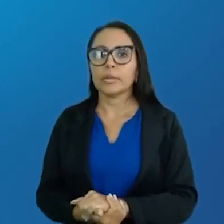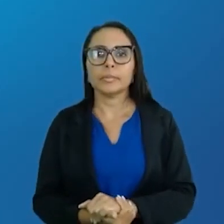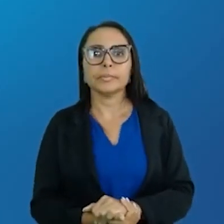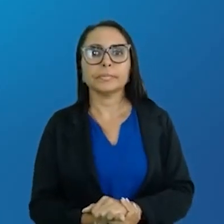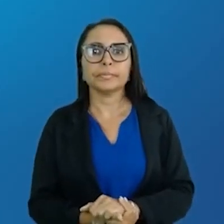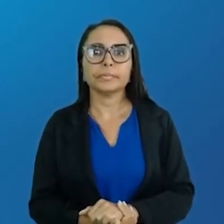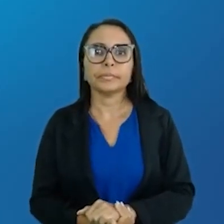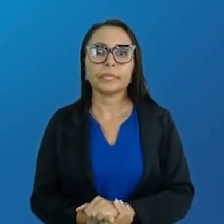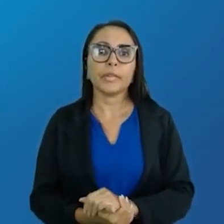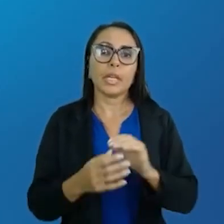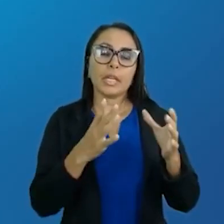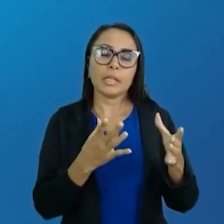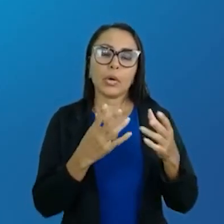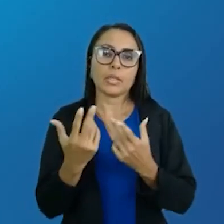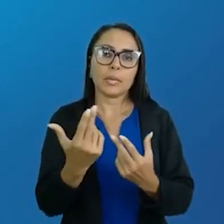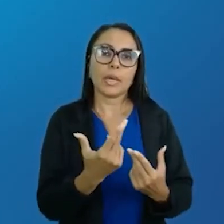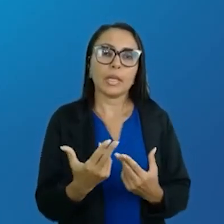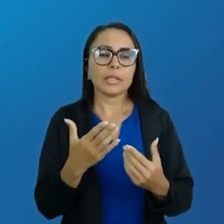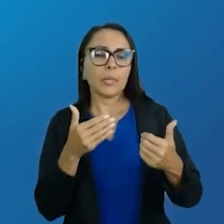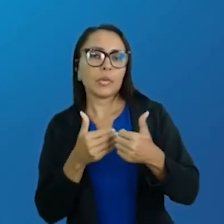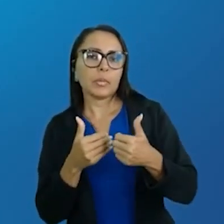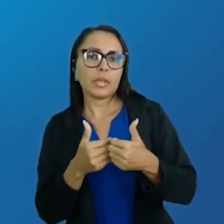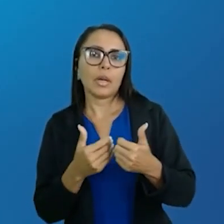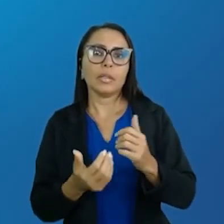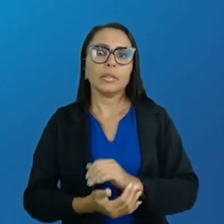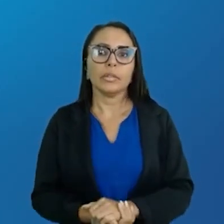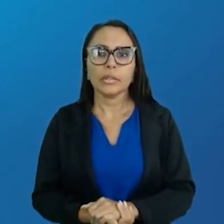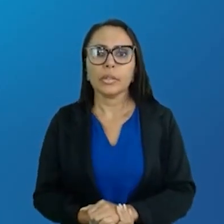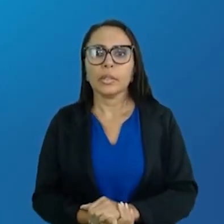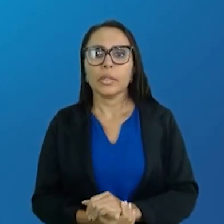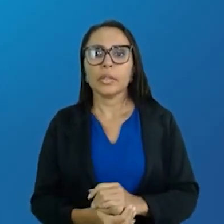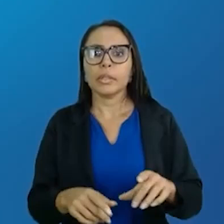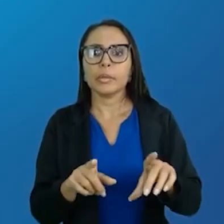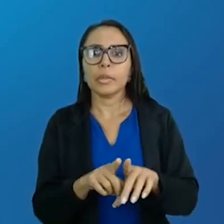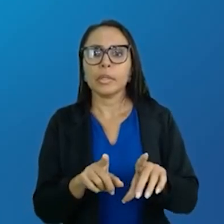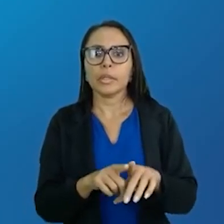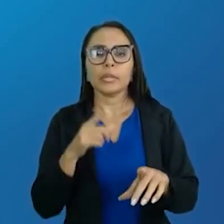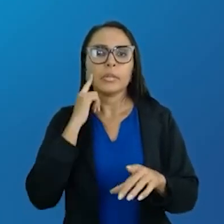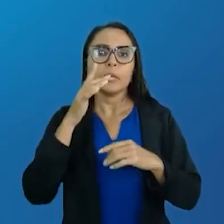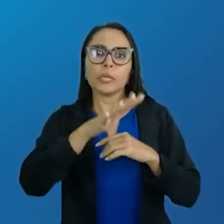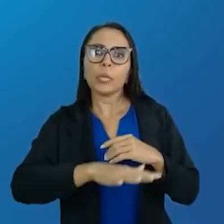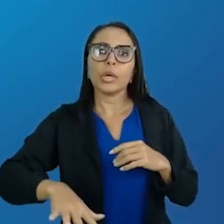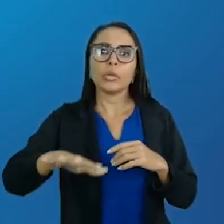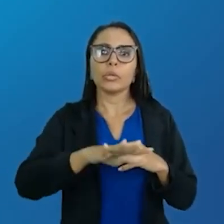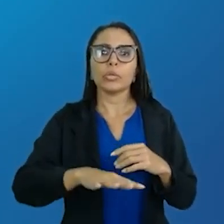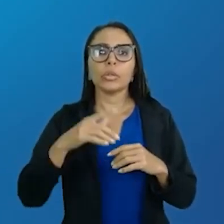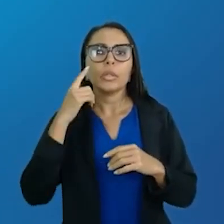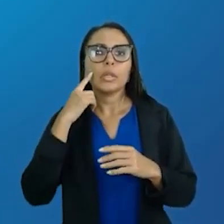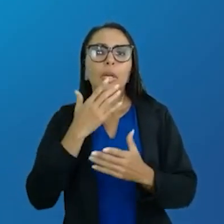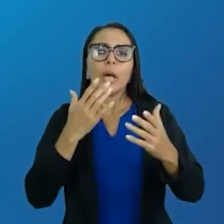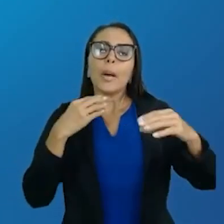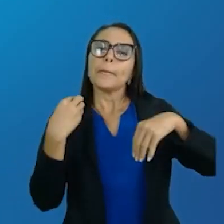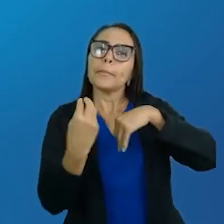fundamento da semelhança e da proximidade principalmente. Então, tipo, a unificação, olha, meio embaralhado, mas resumindo, a unificação ela é a